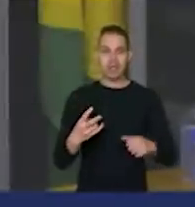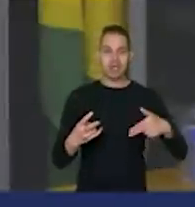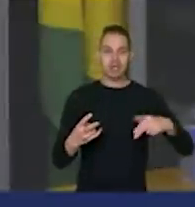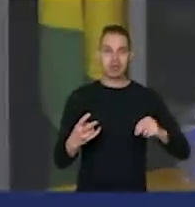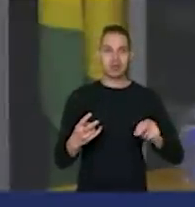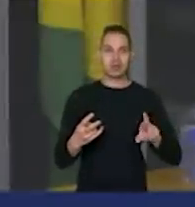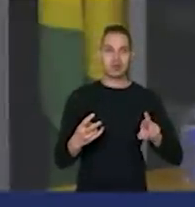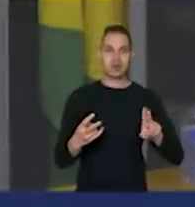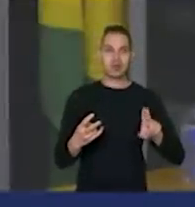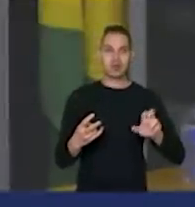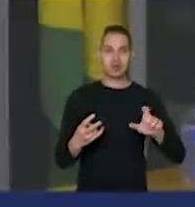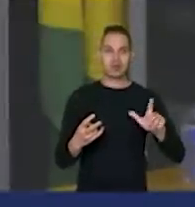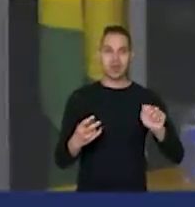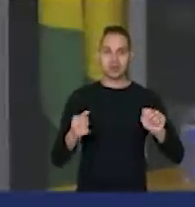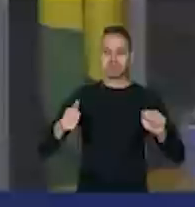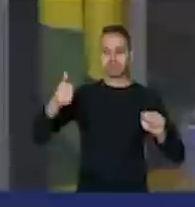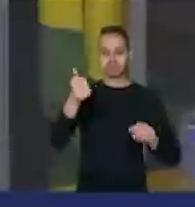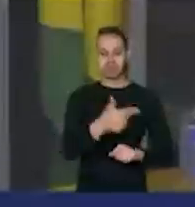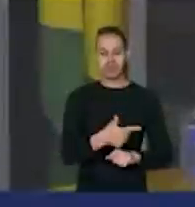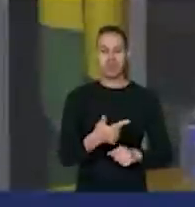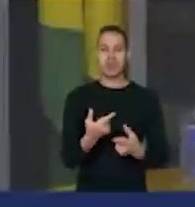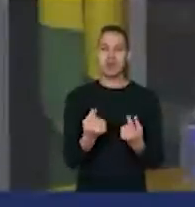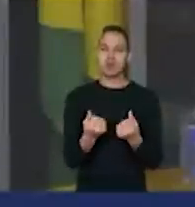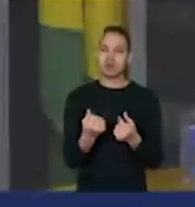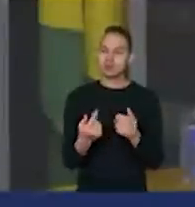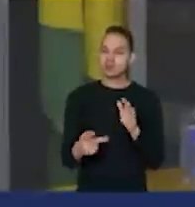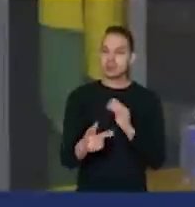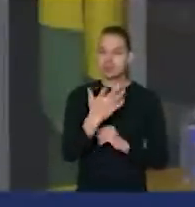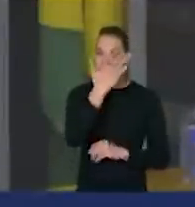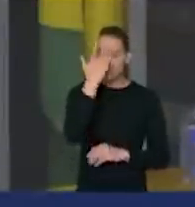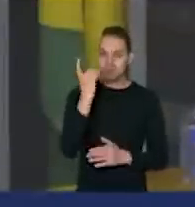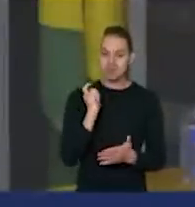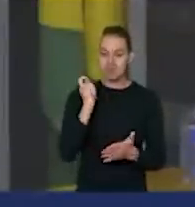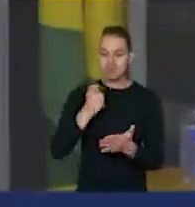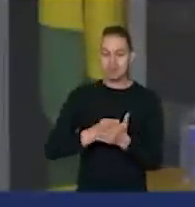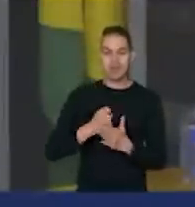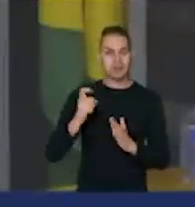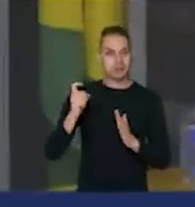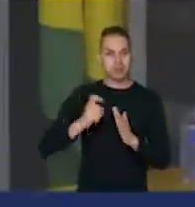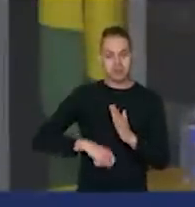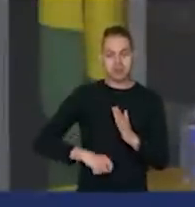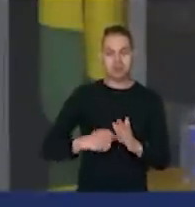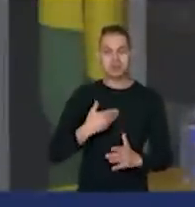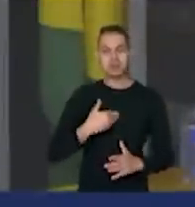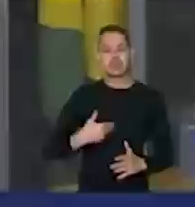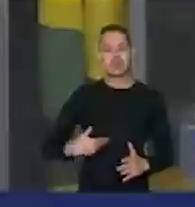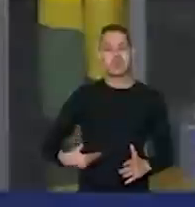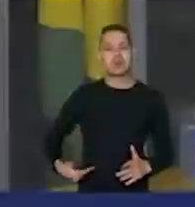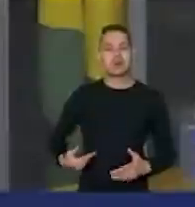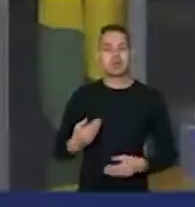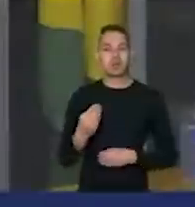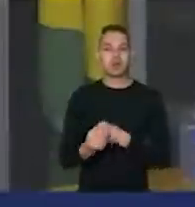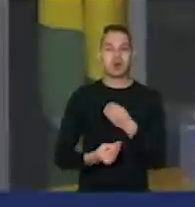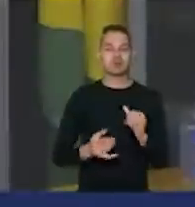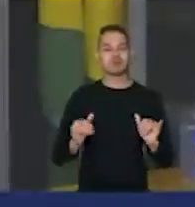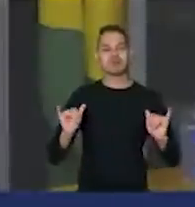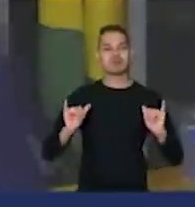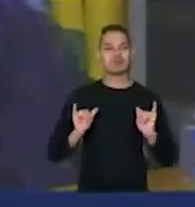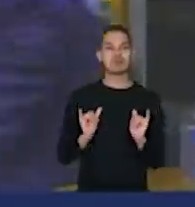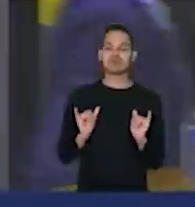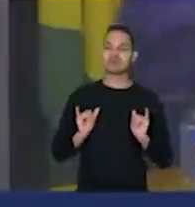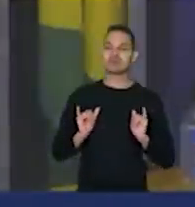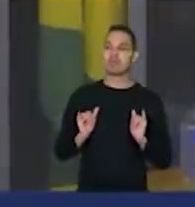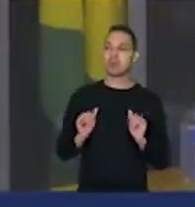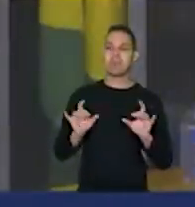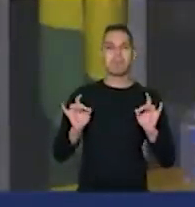fantasia financiada com o dinheiro do pagador de impostos mais pobre. E o governo faz absolutamente nada para cortar esses